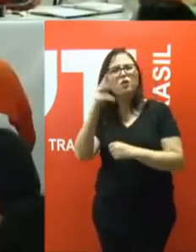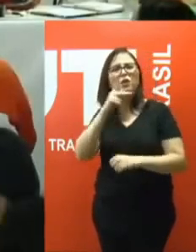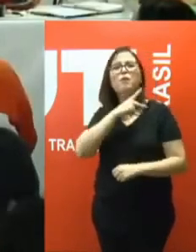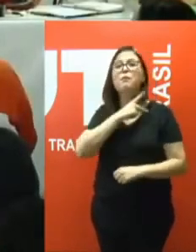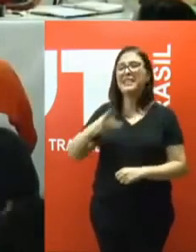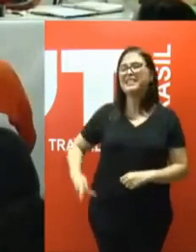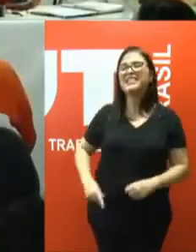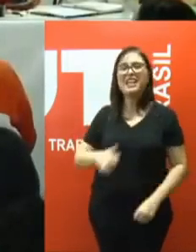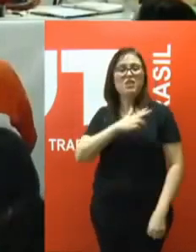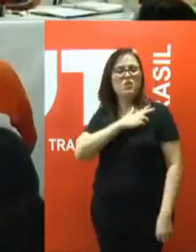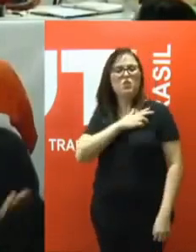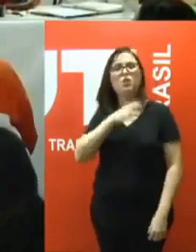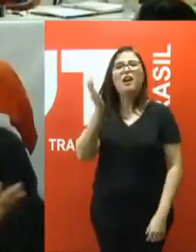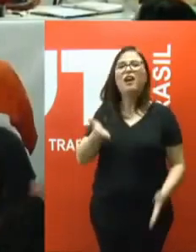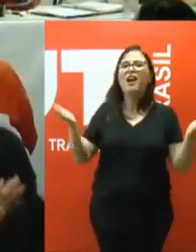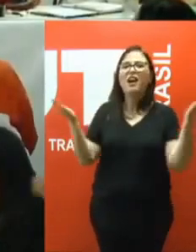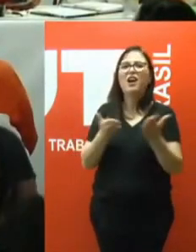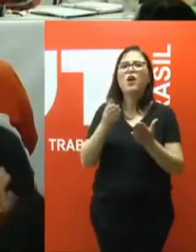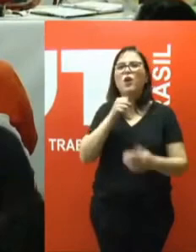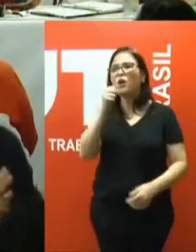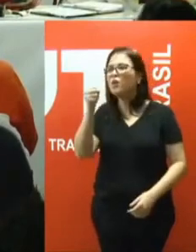passo a palavra.